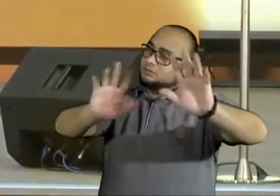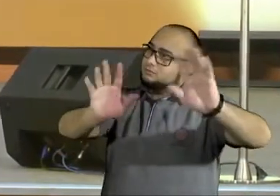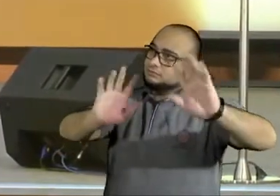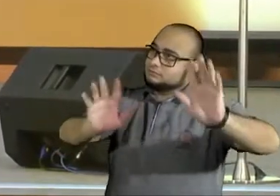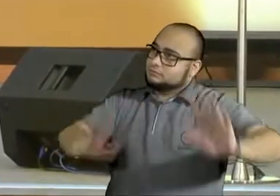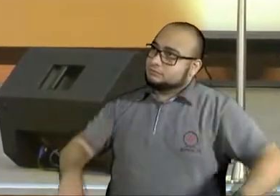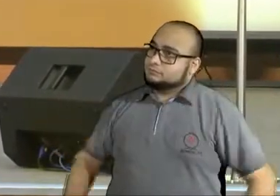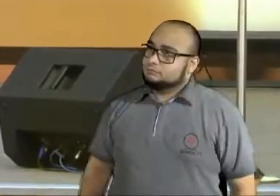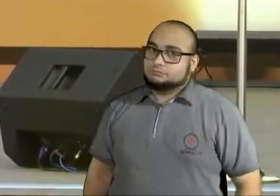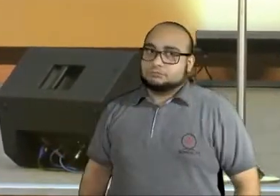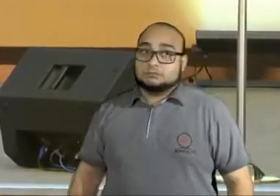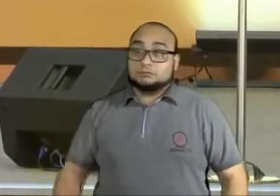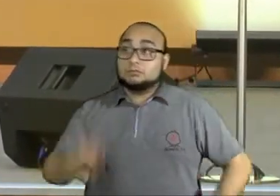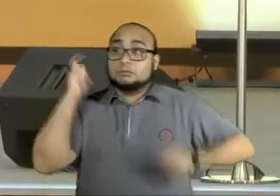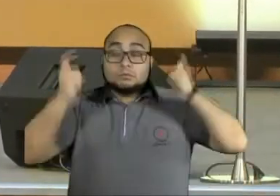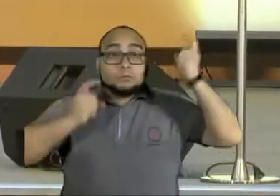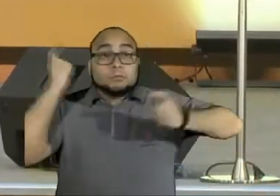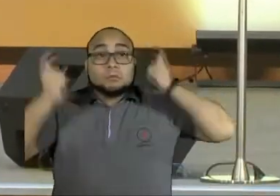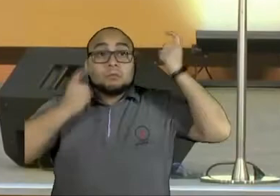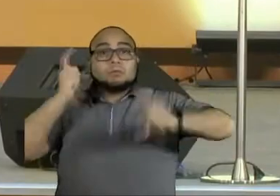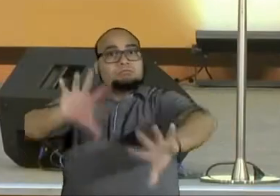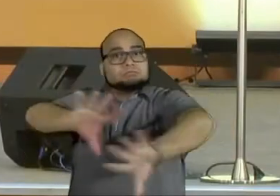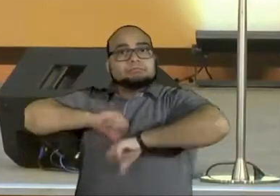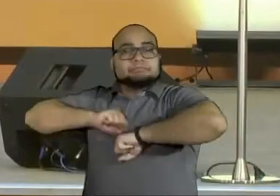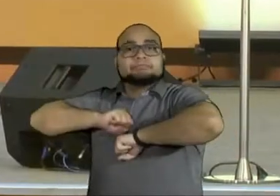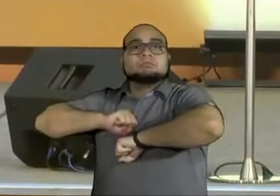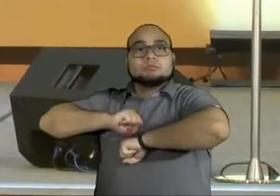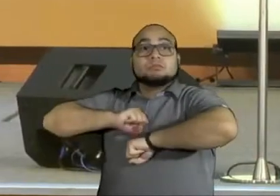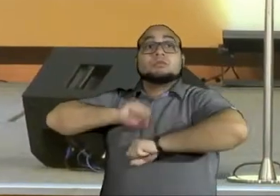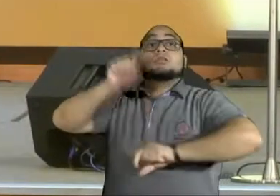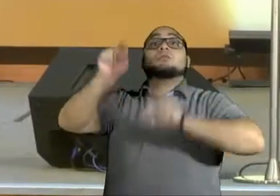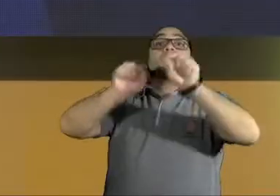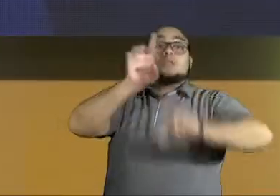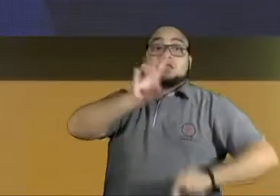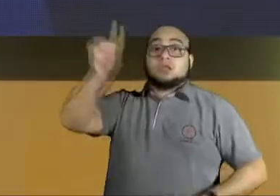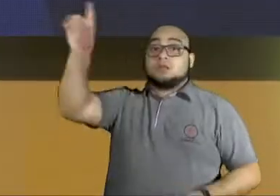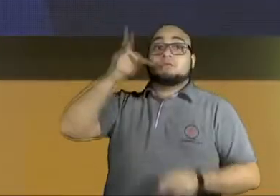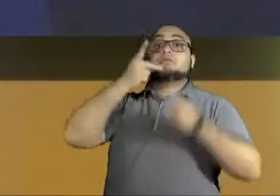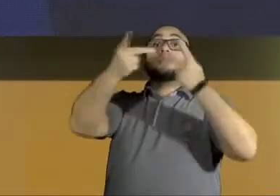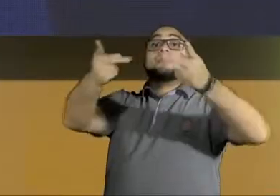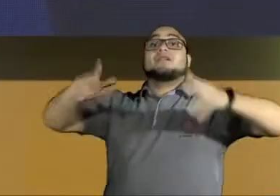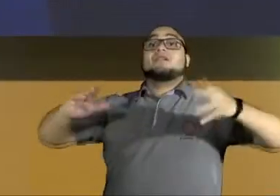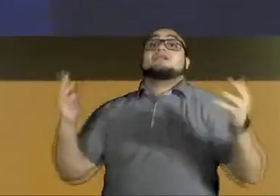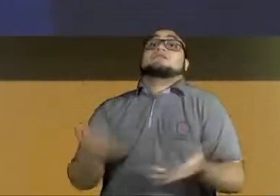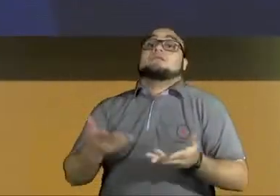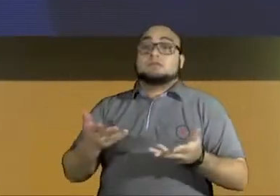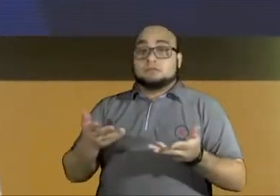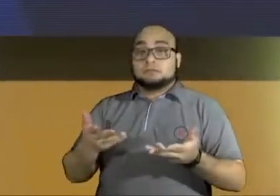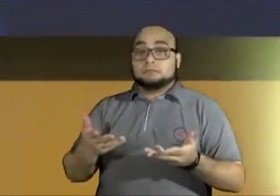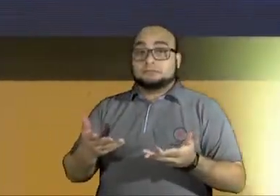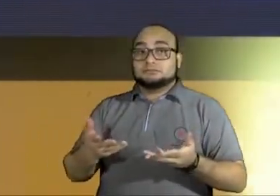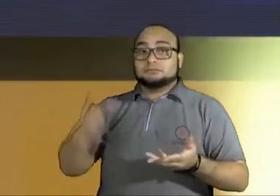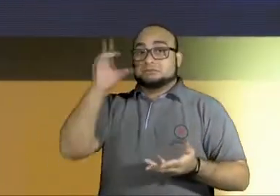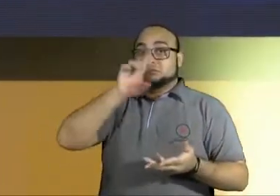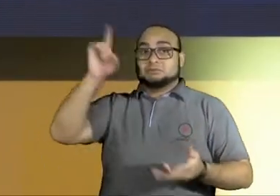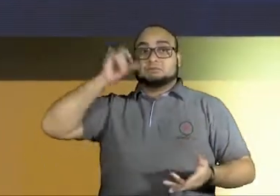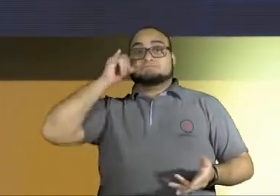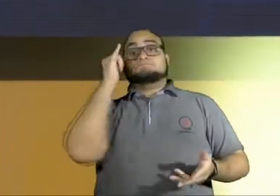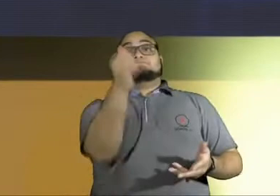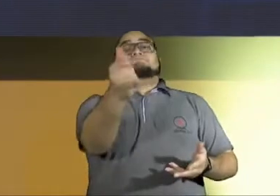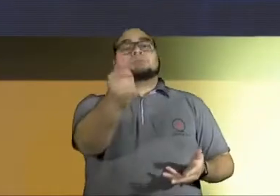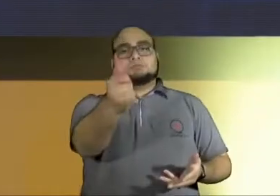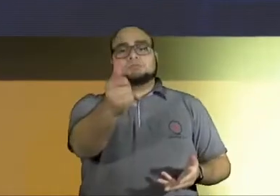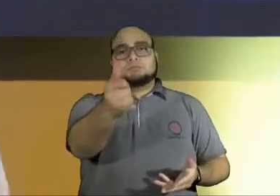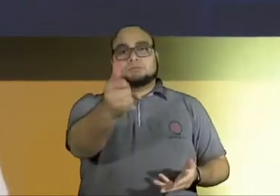Se preocupe em absorver aquilo que Deus já disse. E Deus está me mandando dizer agora o que